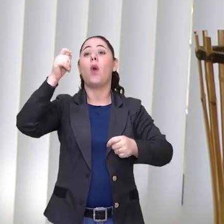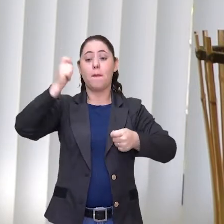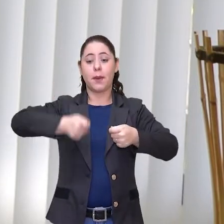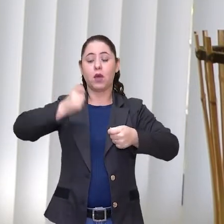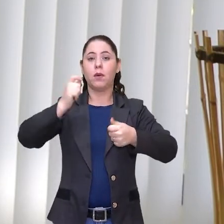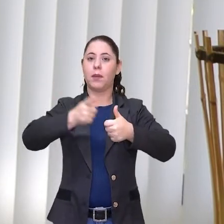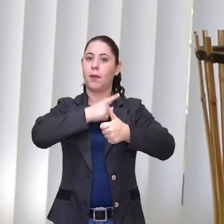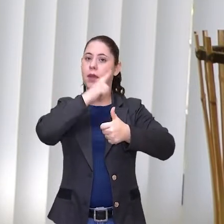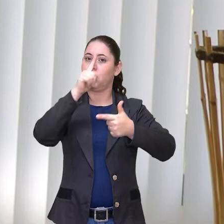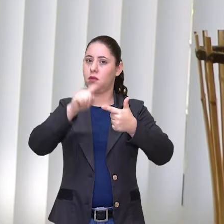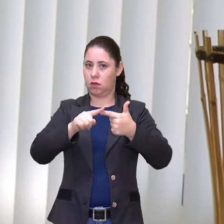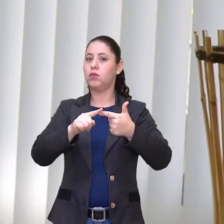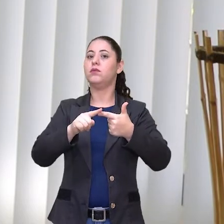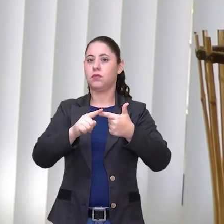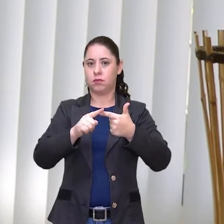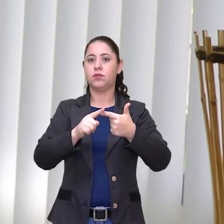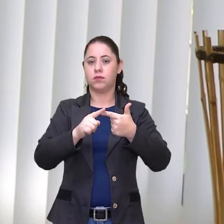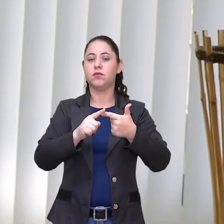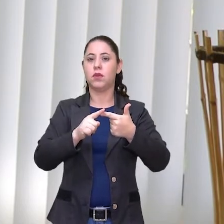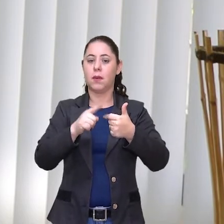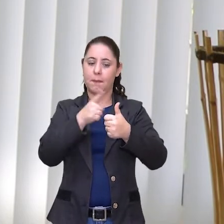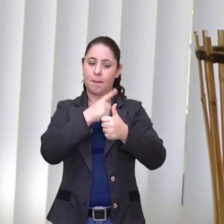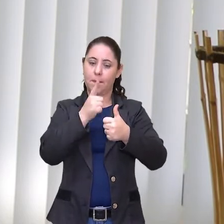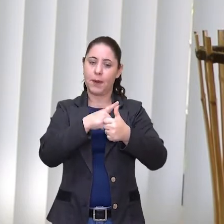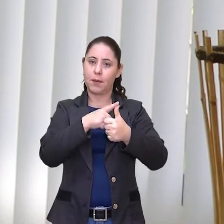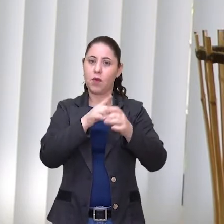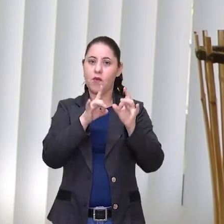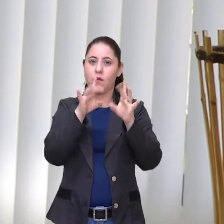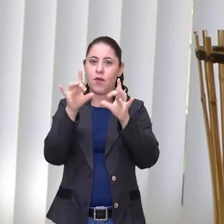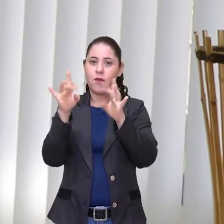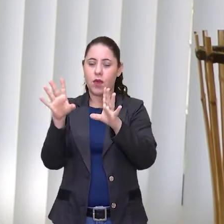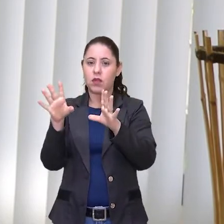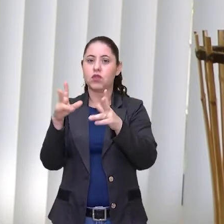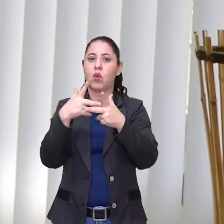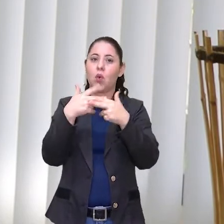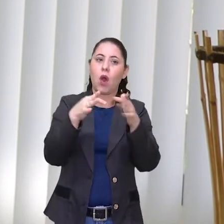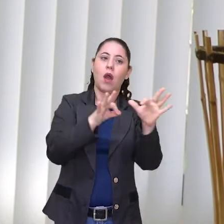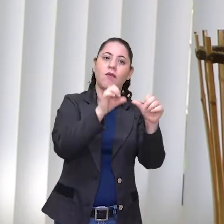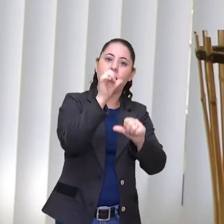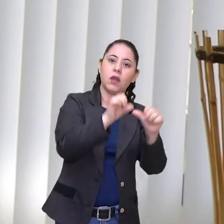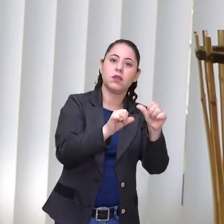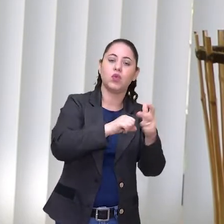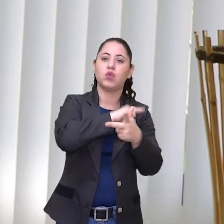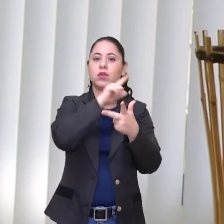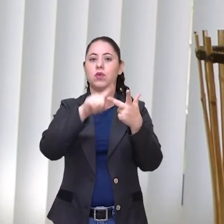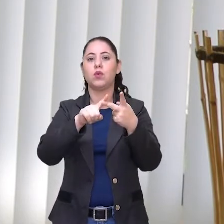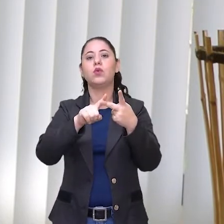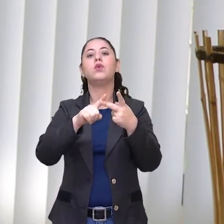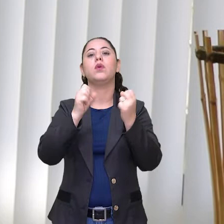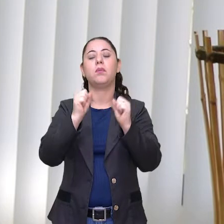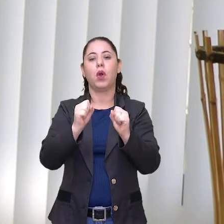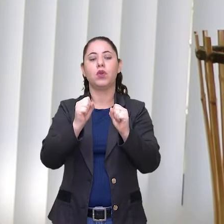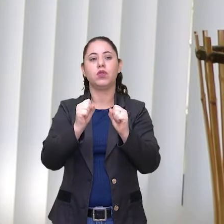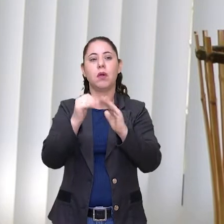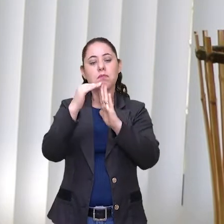leilão e o segundo leilão. Nesse primeiro tem que ser vendido pelo valor da avaliação, no segundo pode